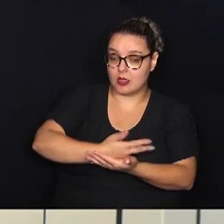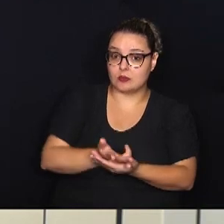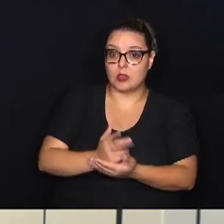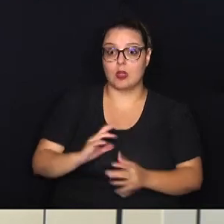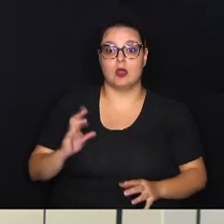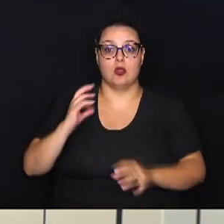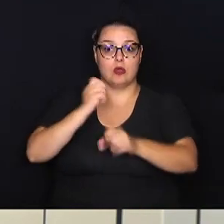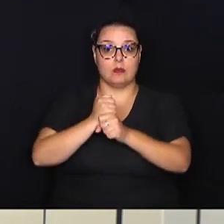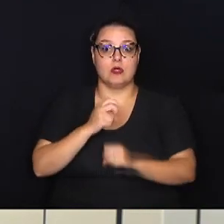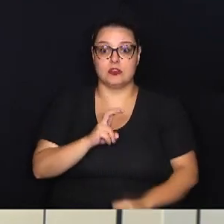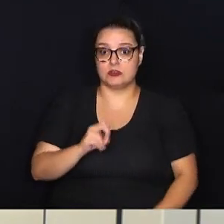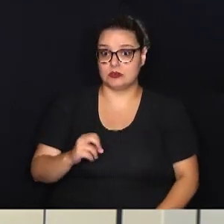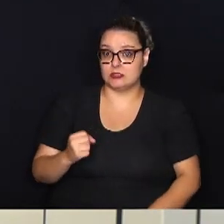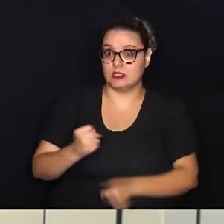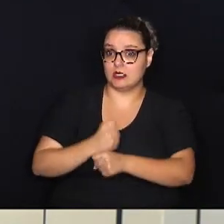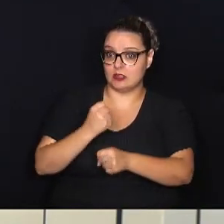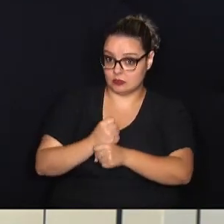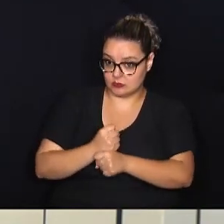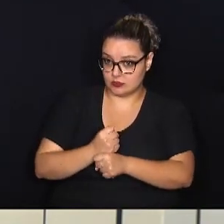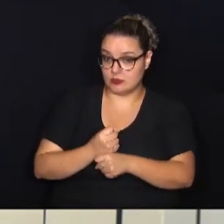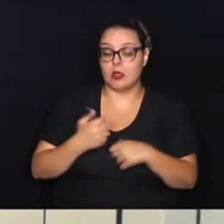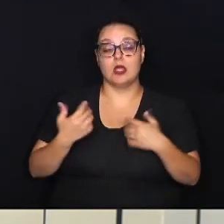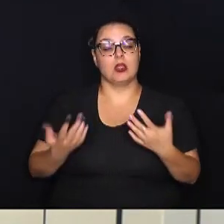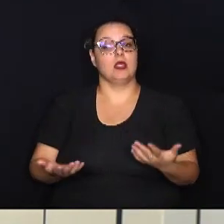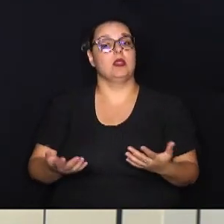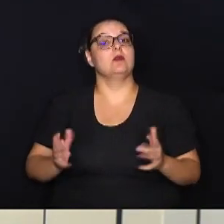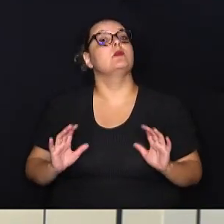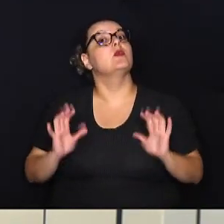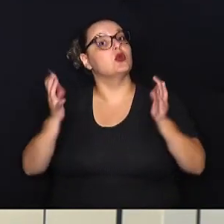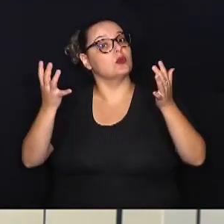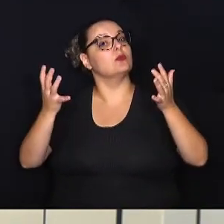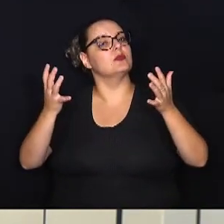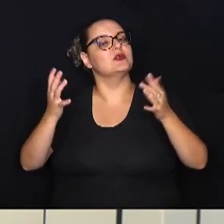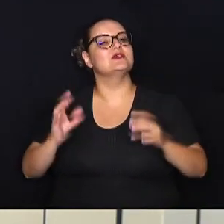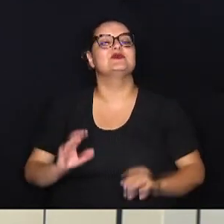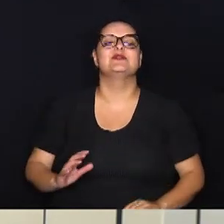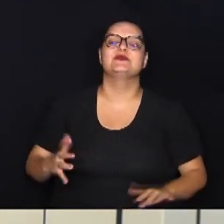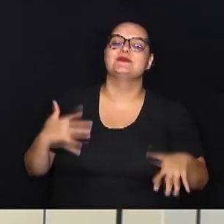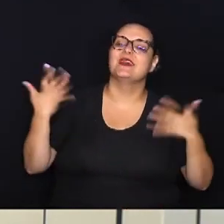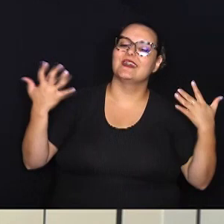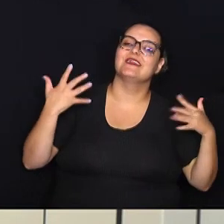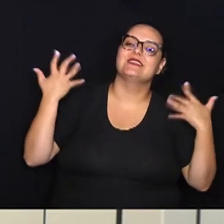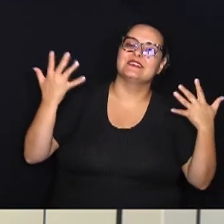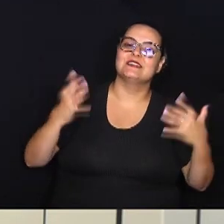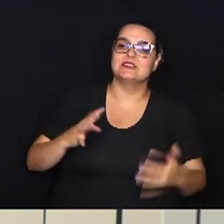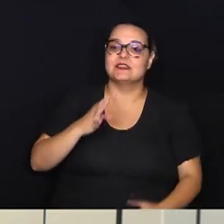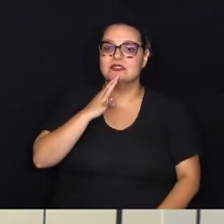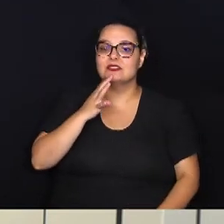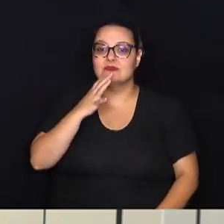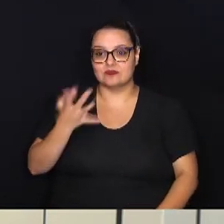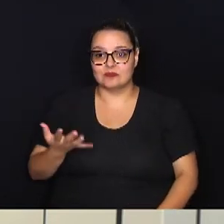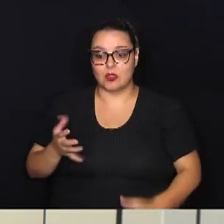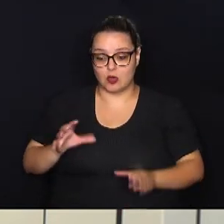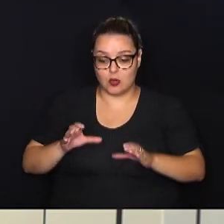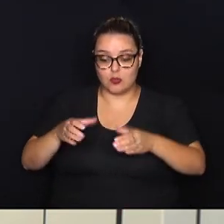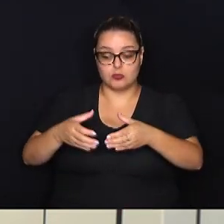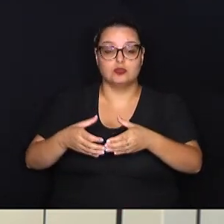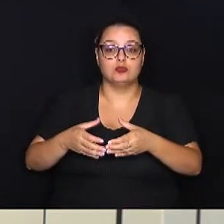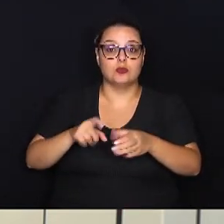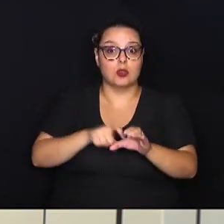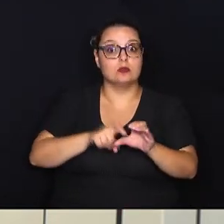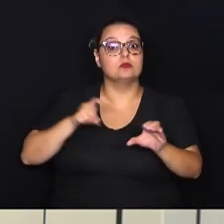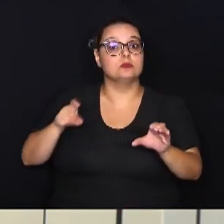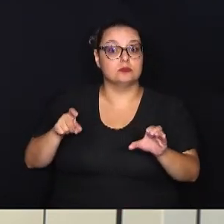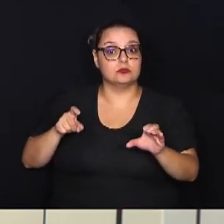50 anos no mundo. E ainda em clima de comemoração, conheça o Sala Muda, um grupo independente